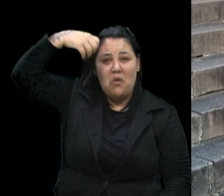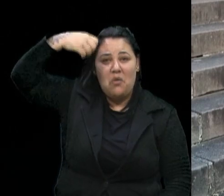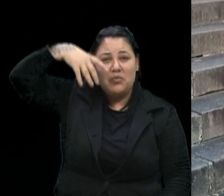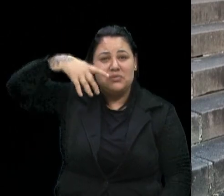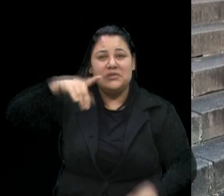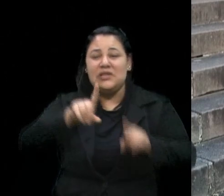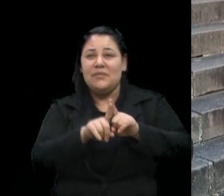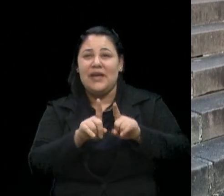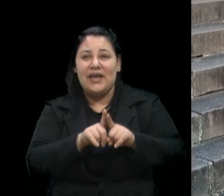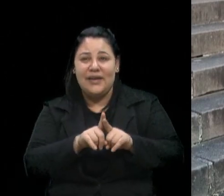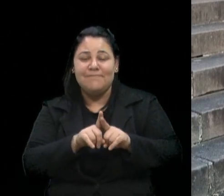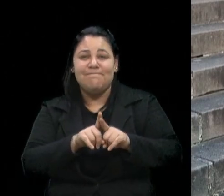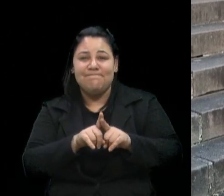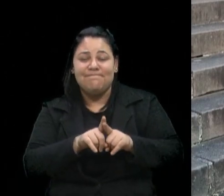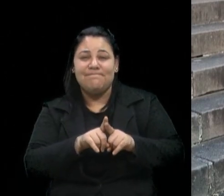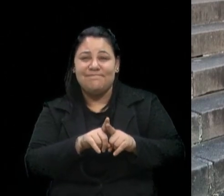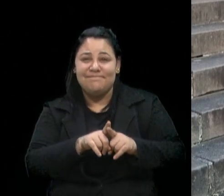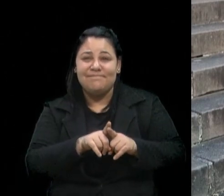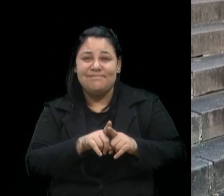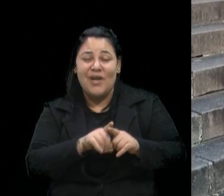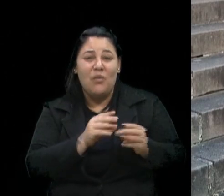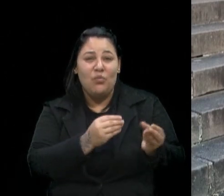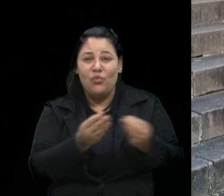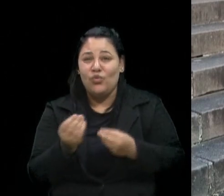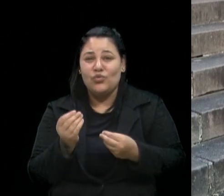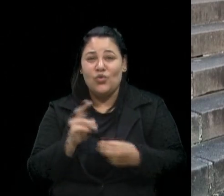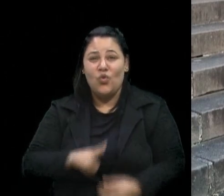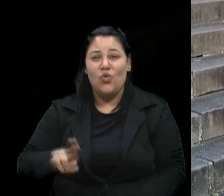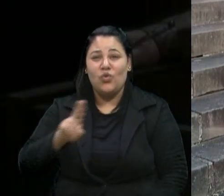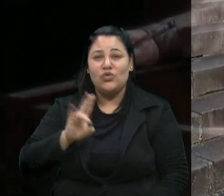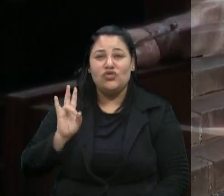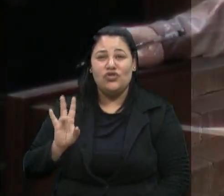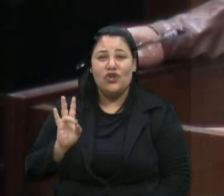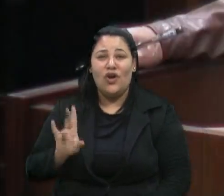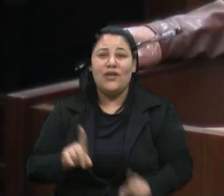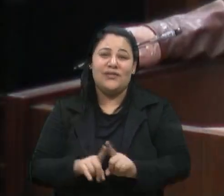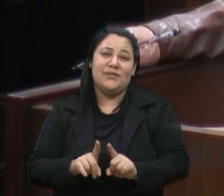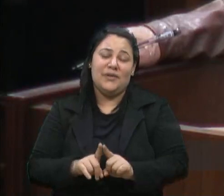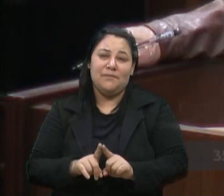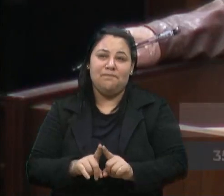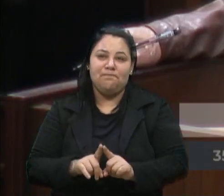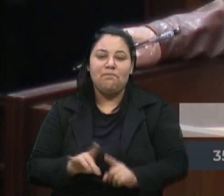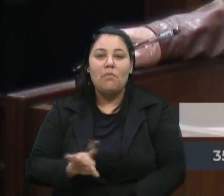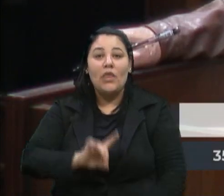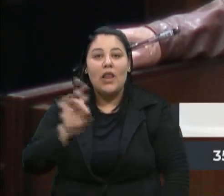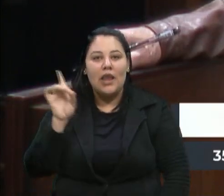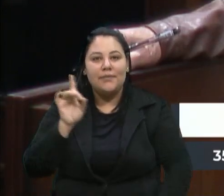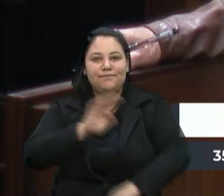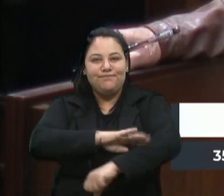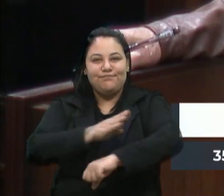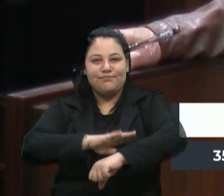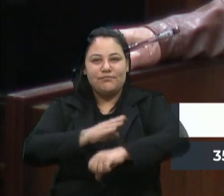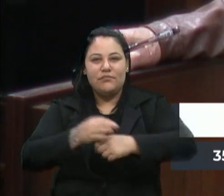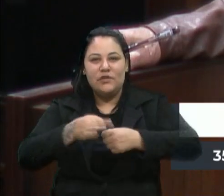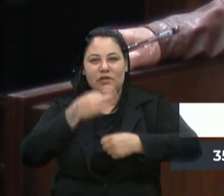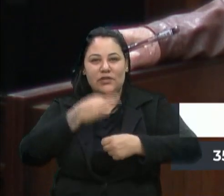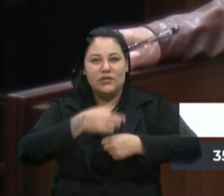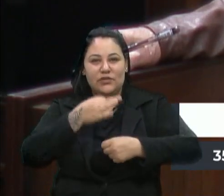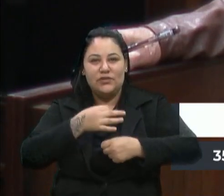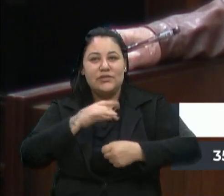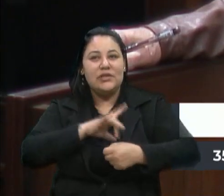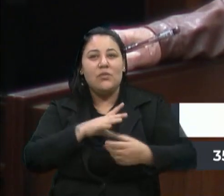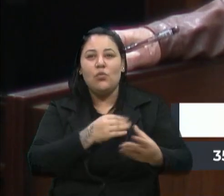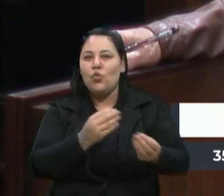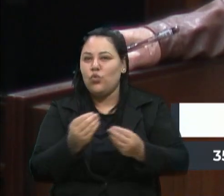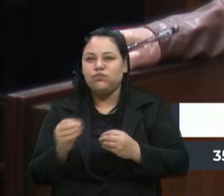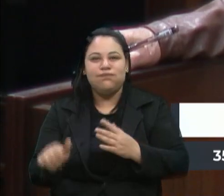propício à drogatização e ocorrência de furtos. Lá nos pavilhões da Festa da Uva, são necessárias